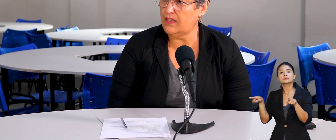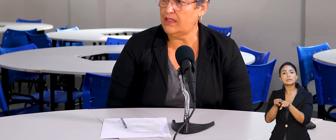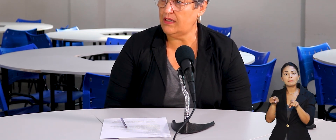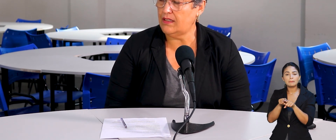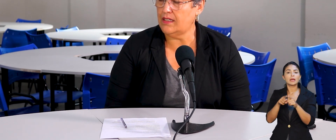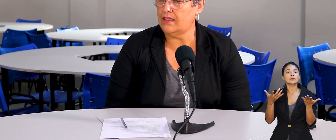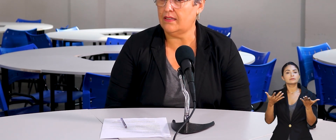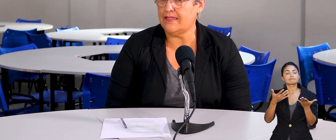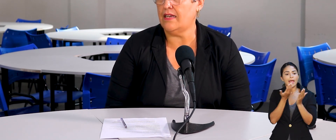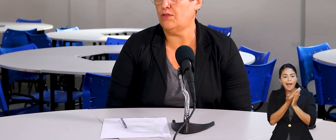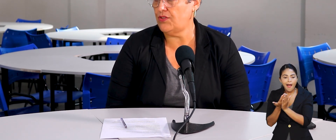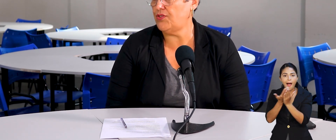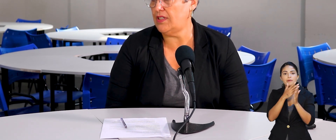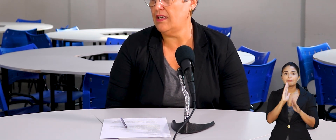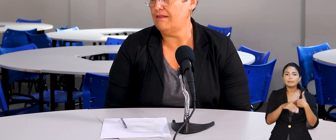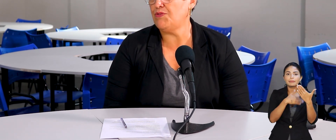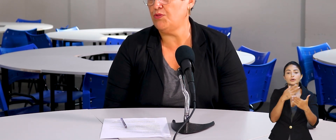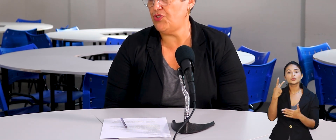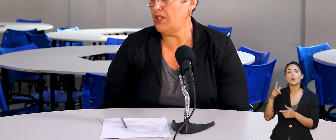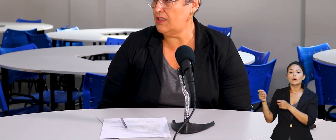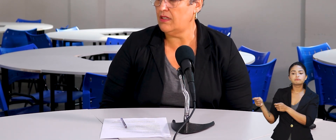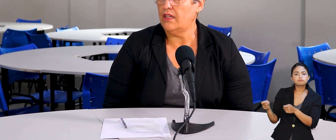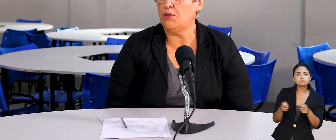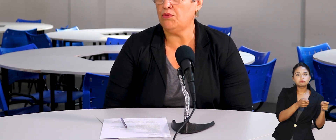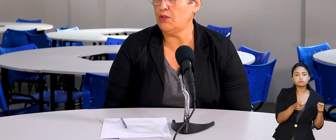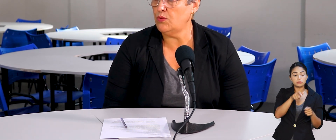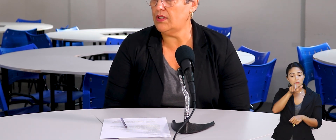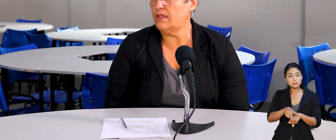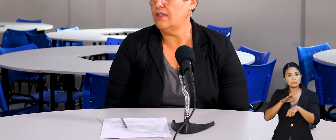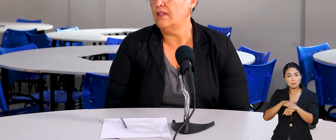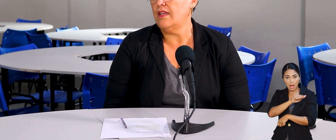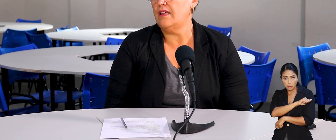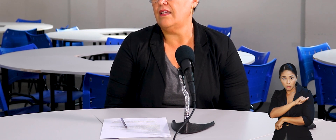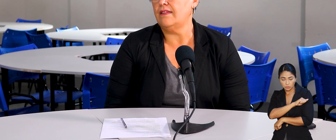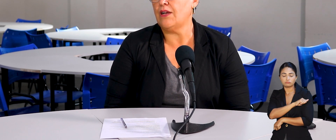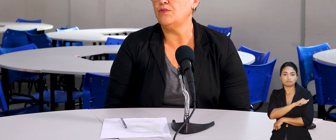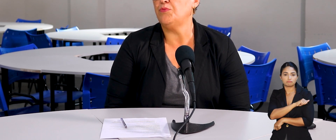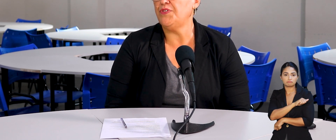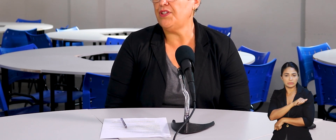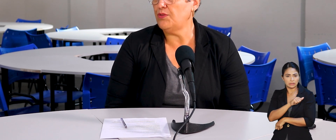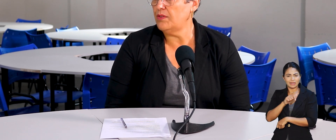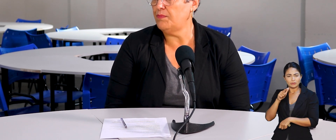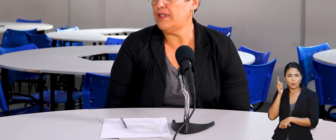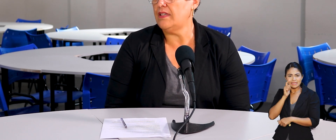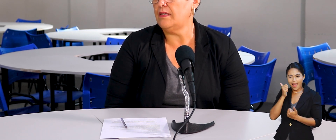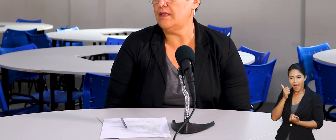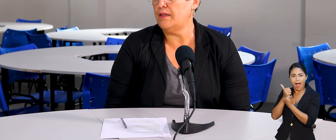quanto nas aulas, né? Na sua rotina enquanto aluna? Está